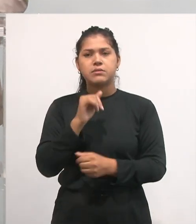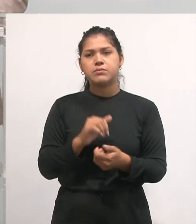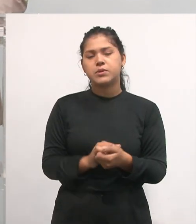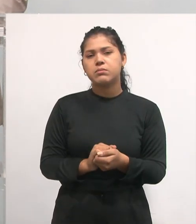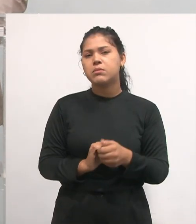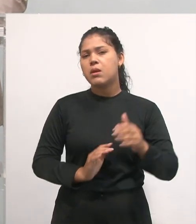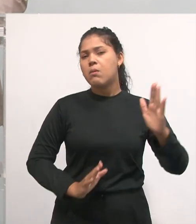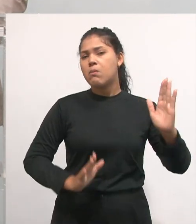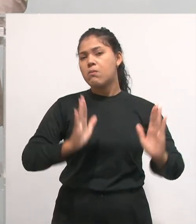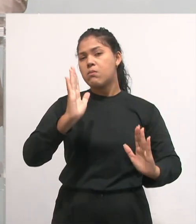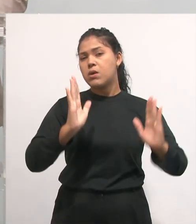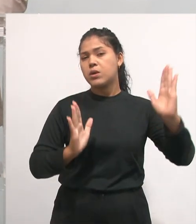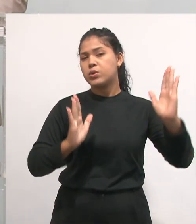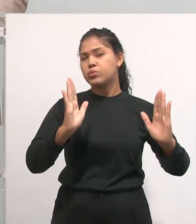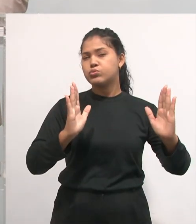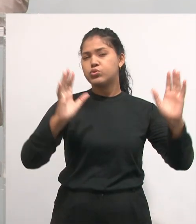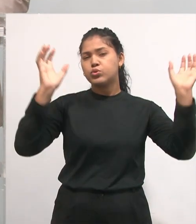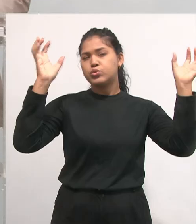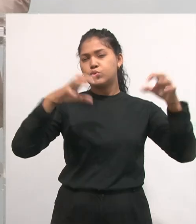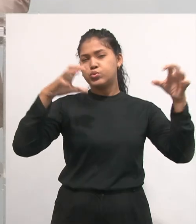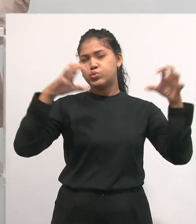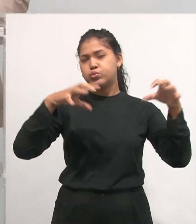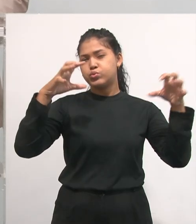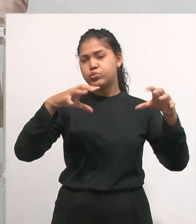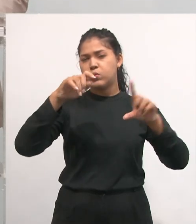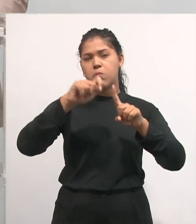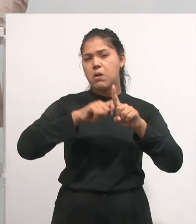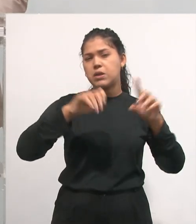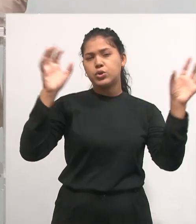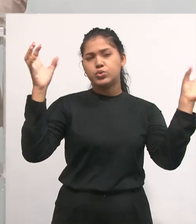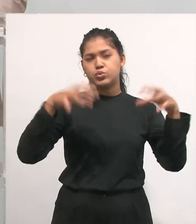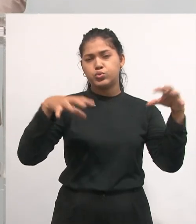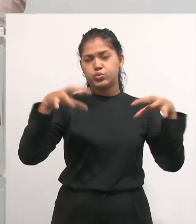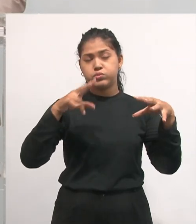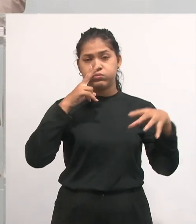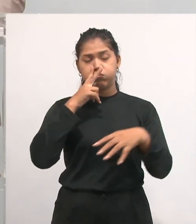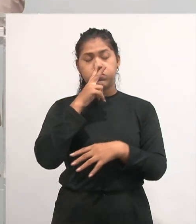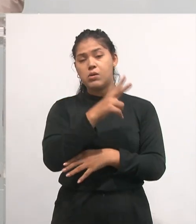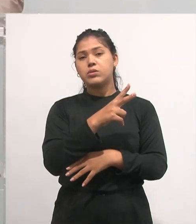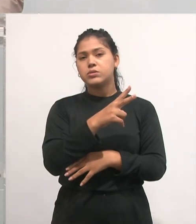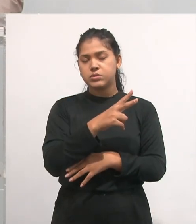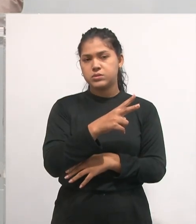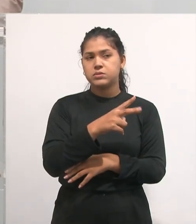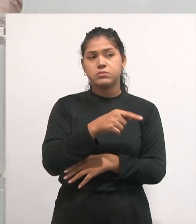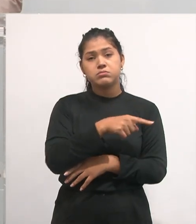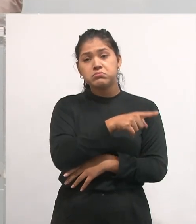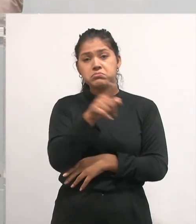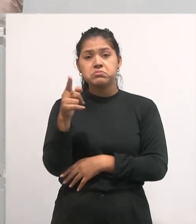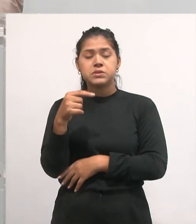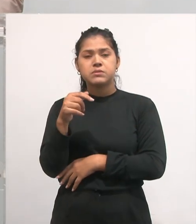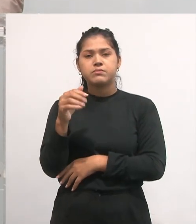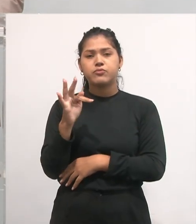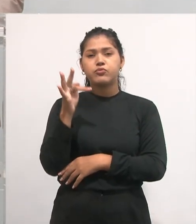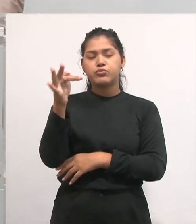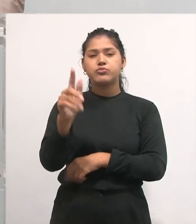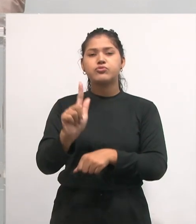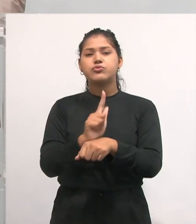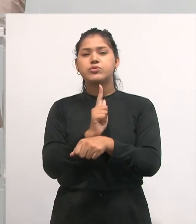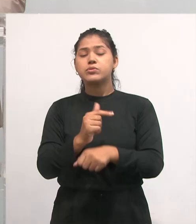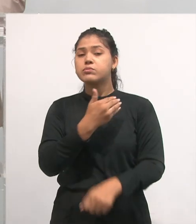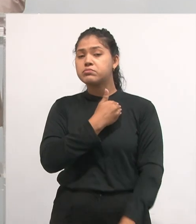mais chuvosas, né? E aí, para nossa área de gestão pública, para o gestor da saúde, da Secretaria de Saúde, por